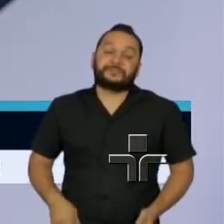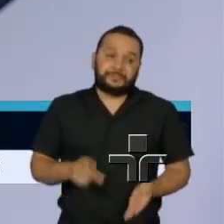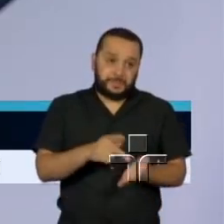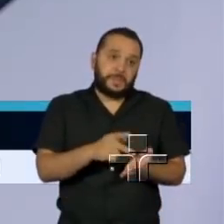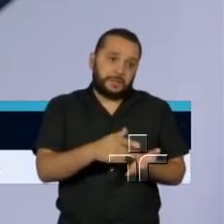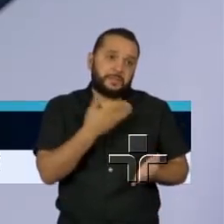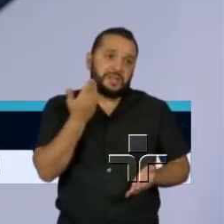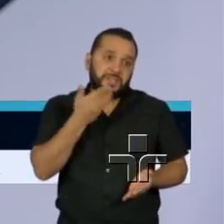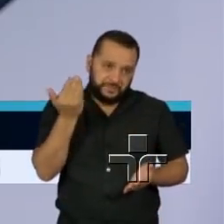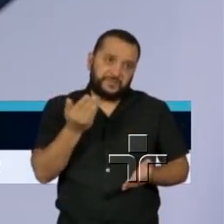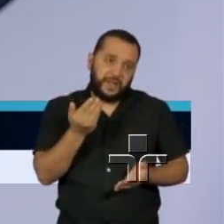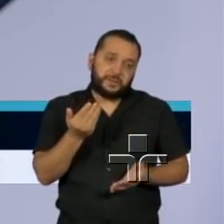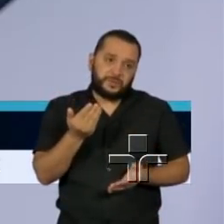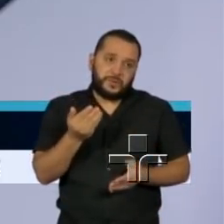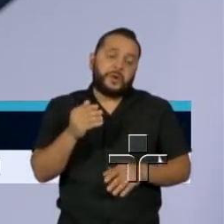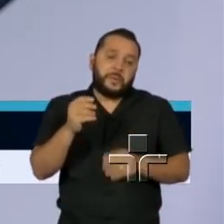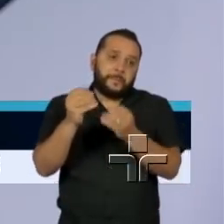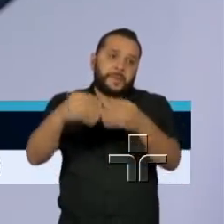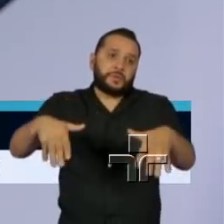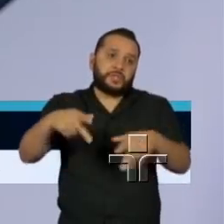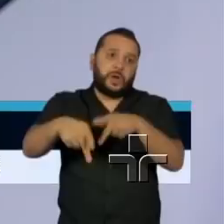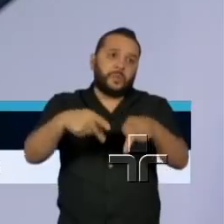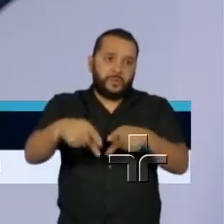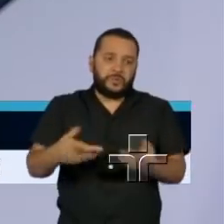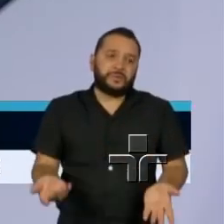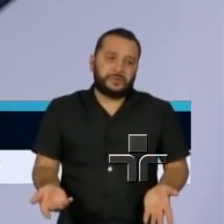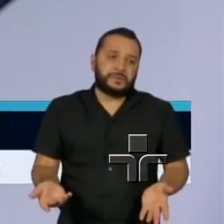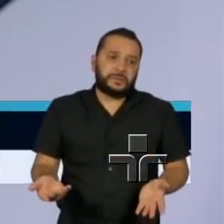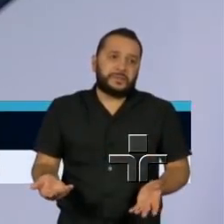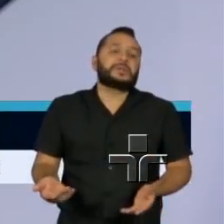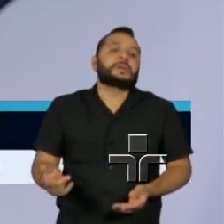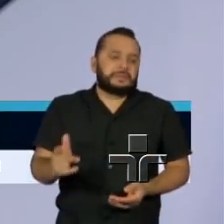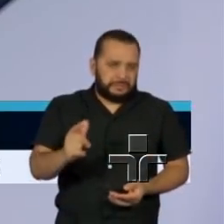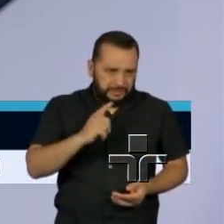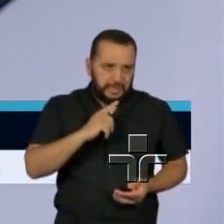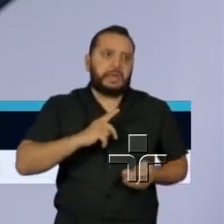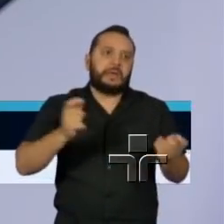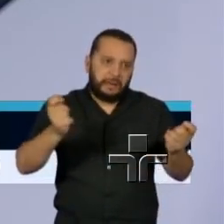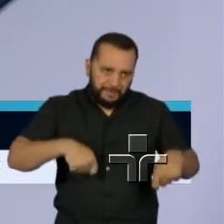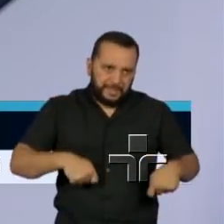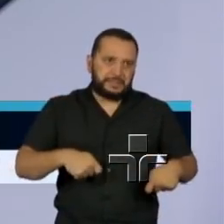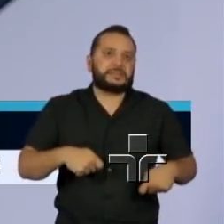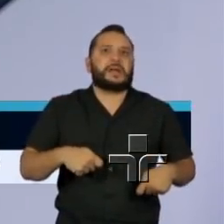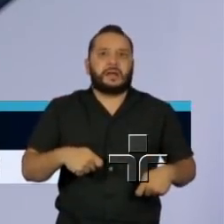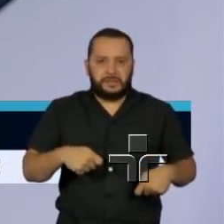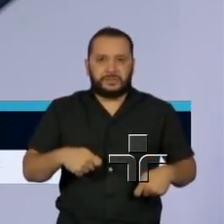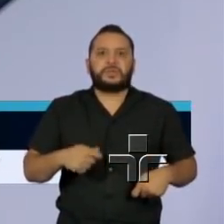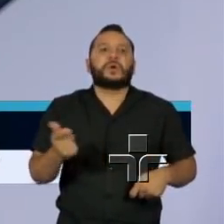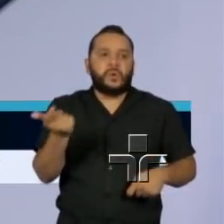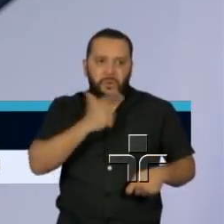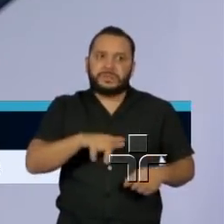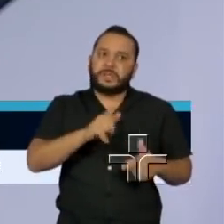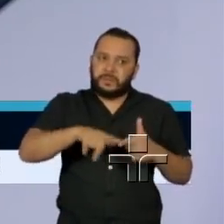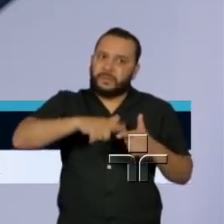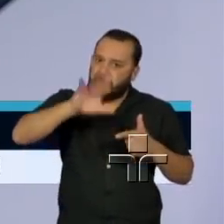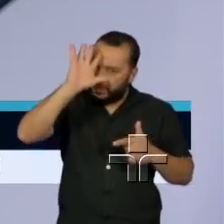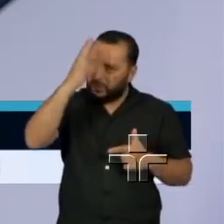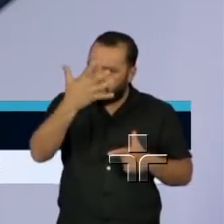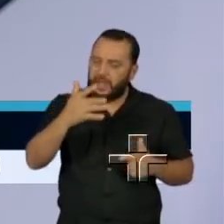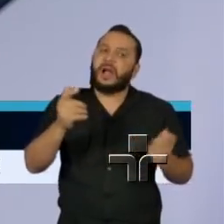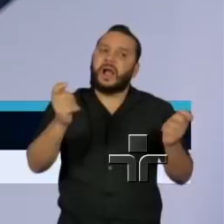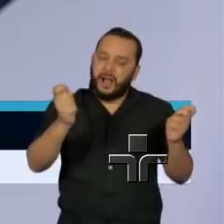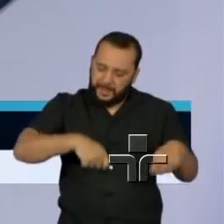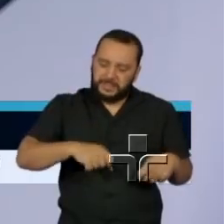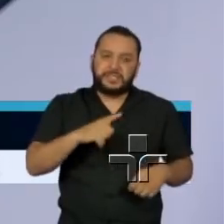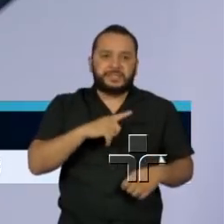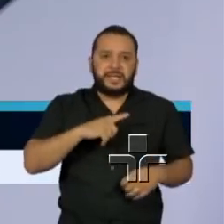não é? Eles têm estrutura para poder resolver essa questão. Hoje a informática